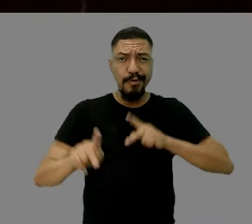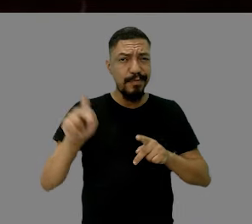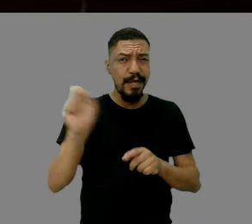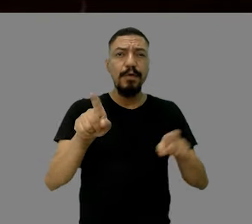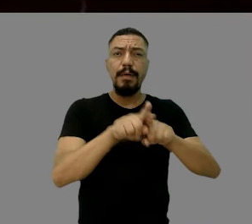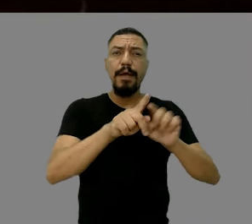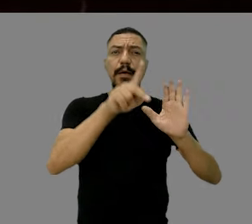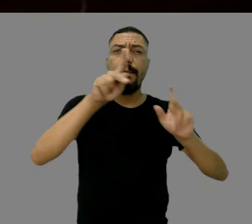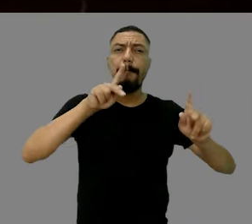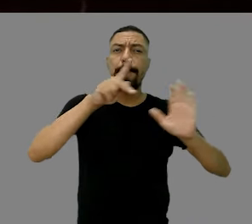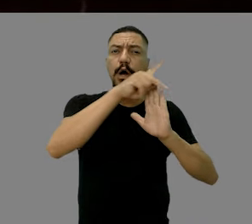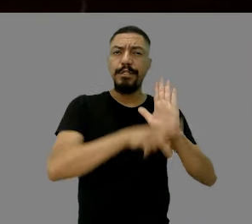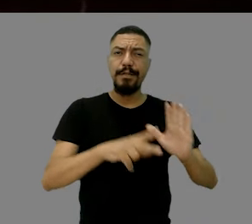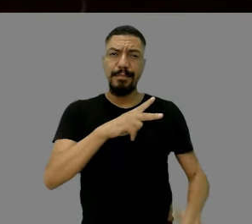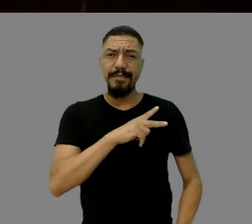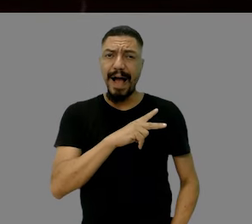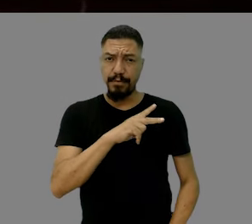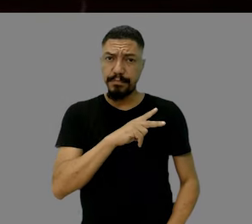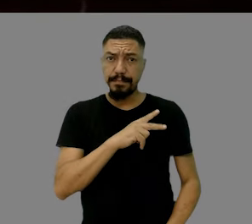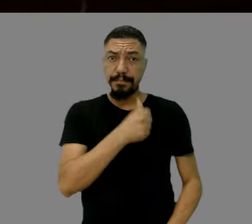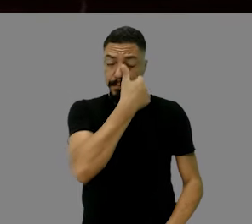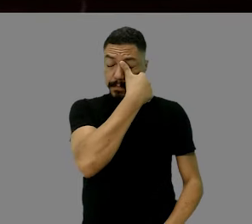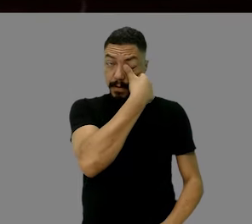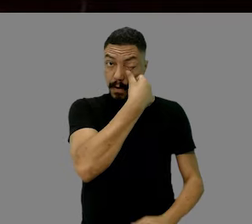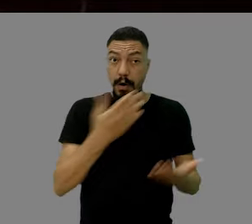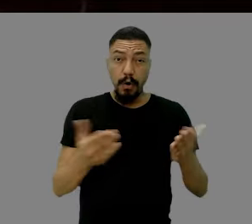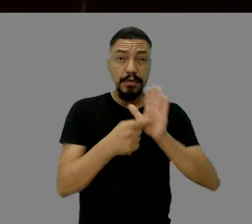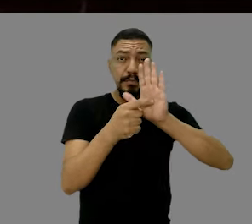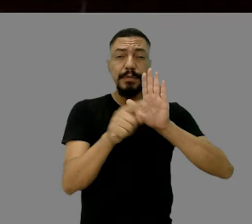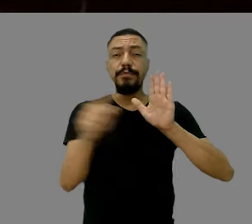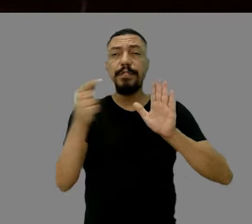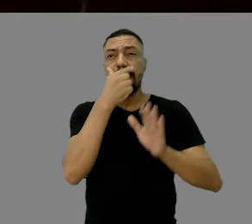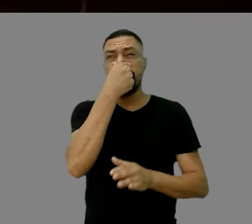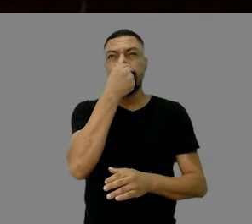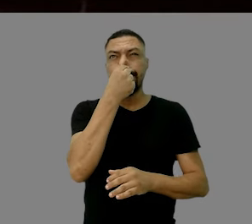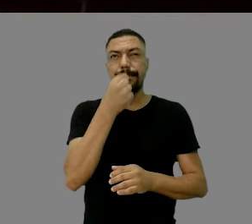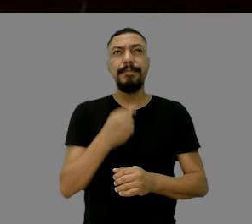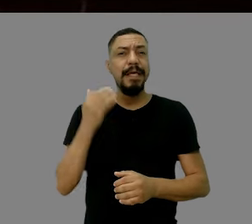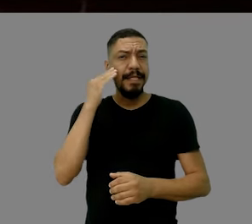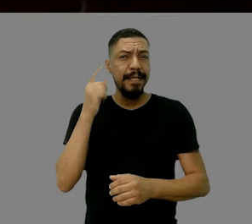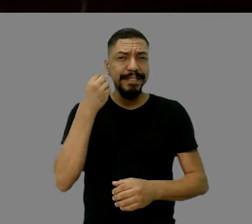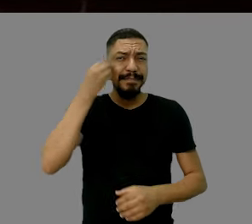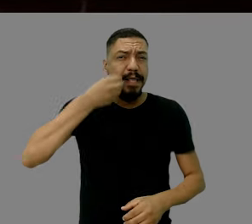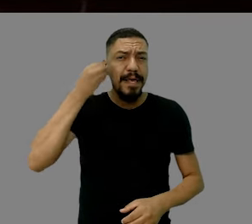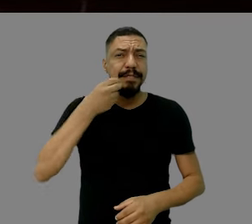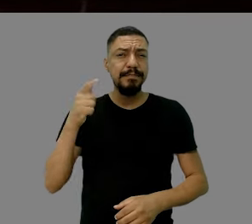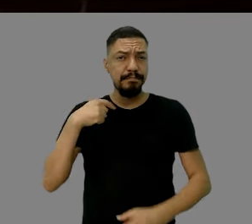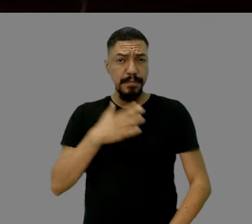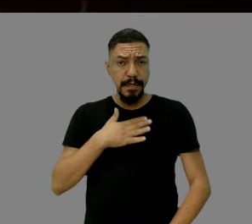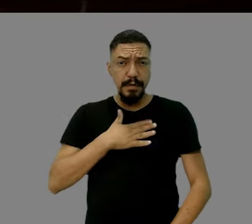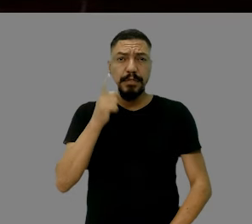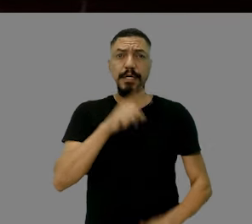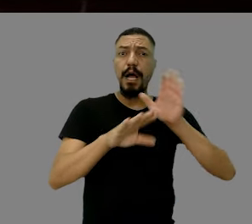privados. E o que eu trouxe aqui para vocês hoje é um pouco dessa experiência que possa ajudar vocês, tanto